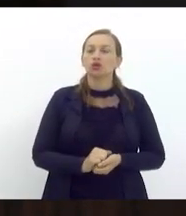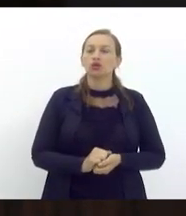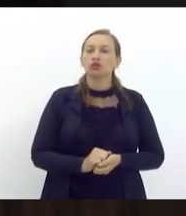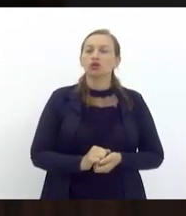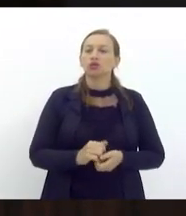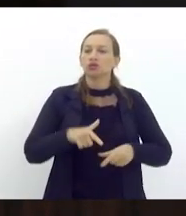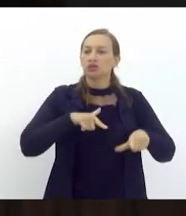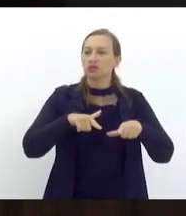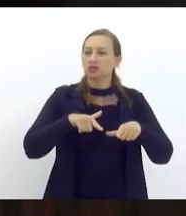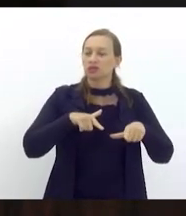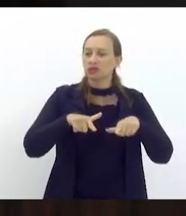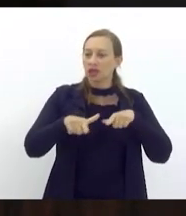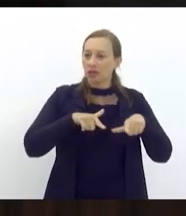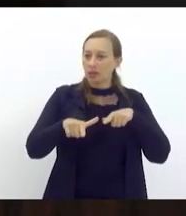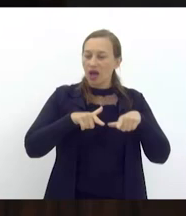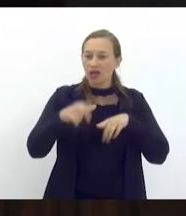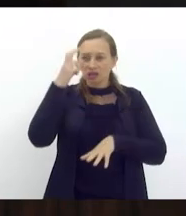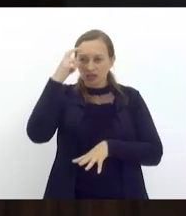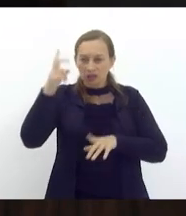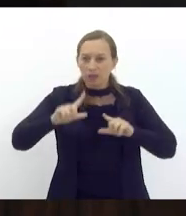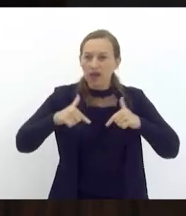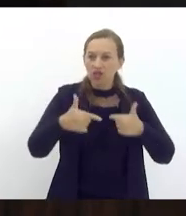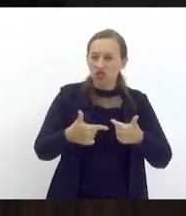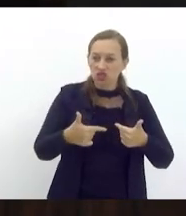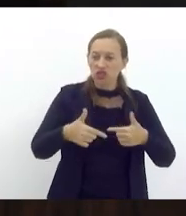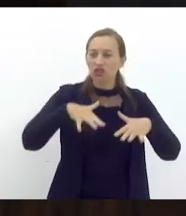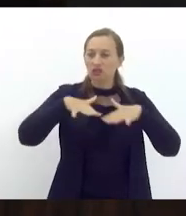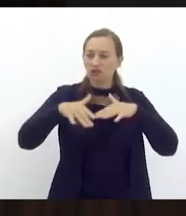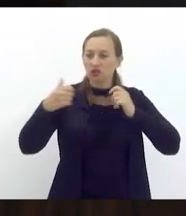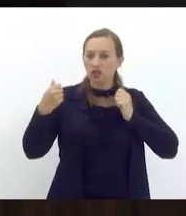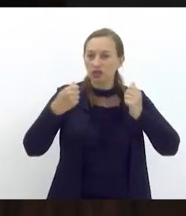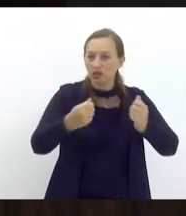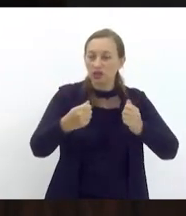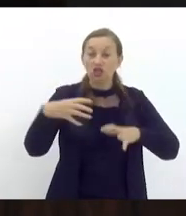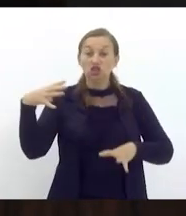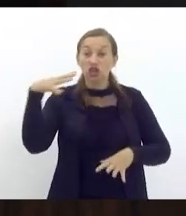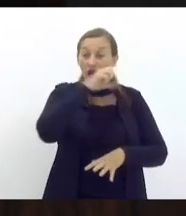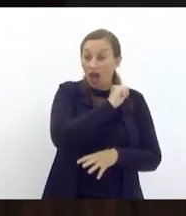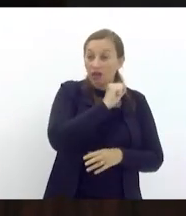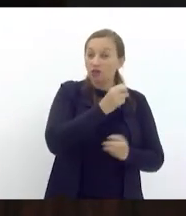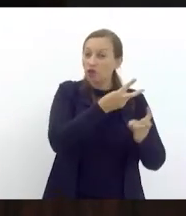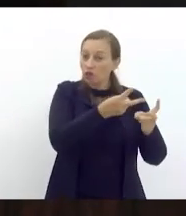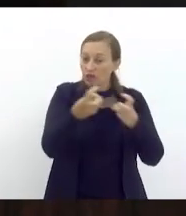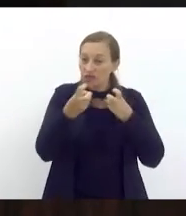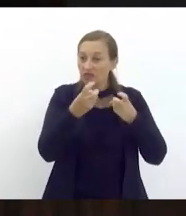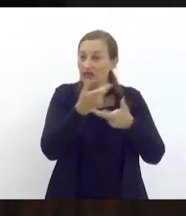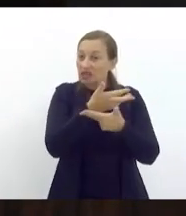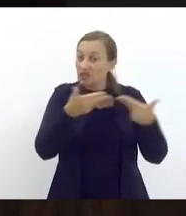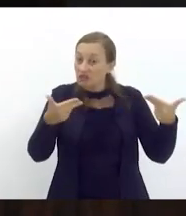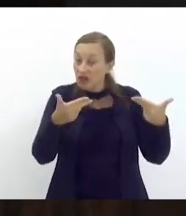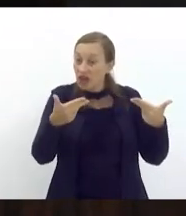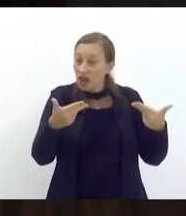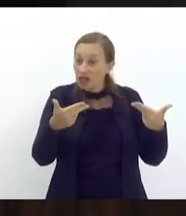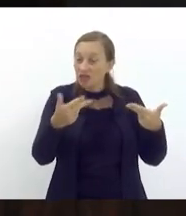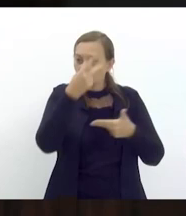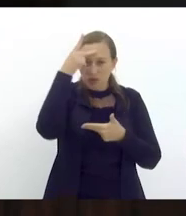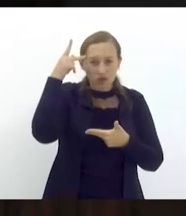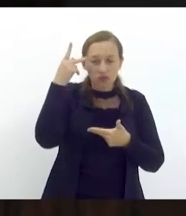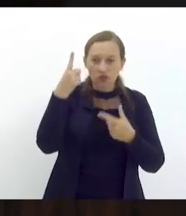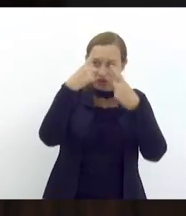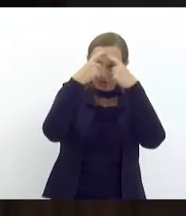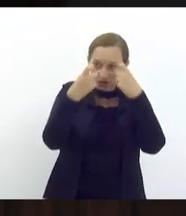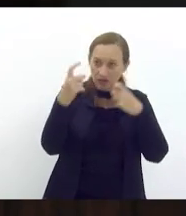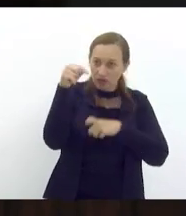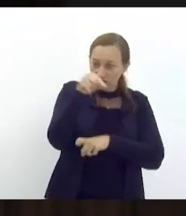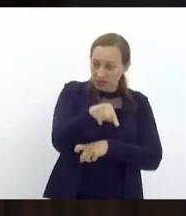inteligência começar a atuar na manifestação e já de imediato foi identificado que muitos dos participantes do ato